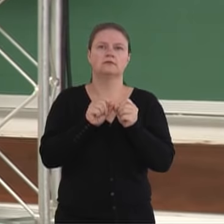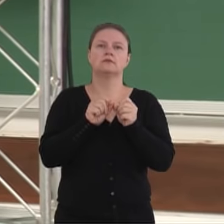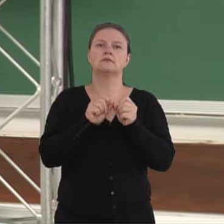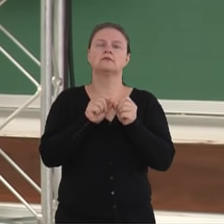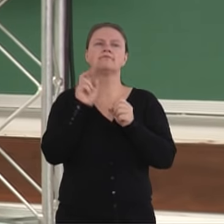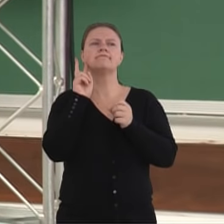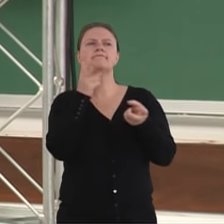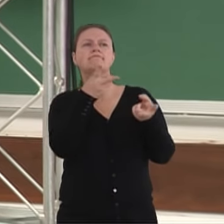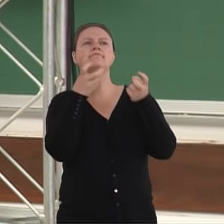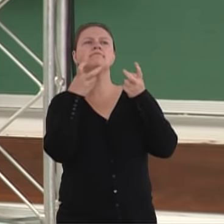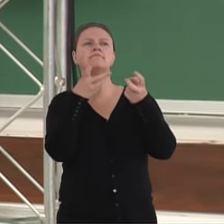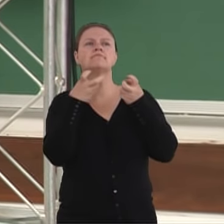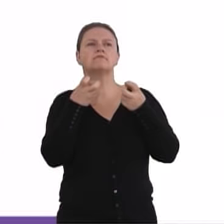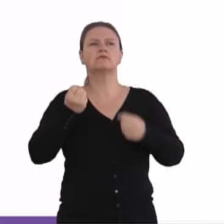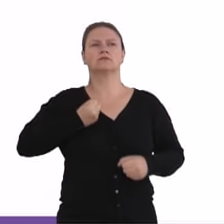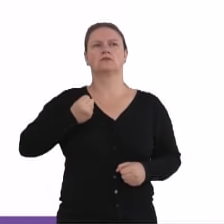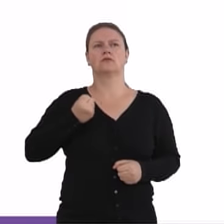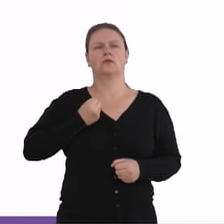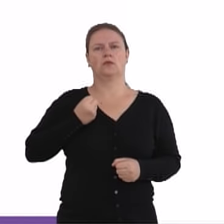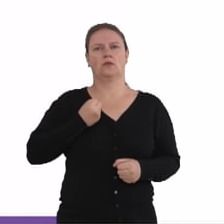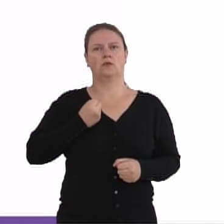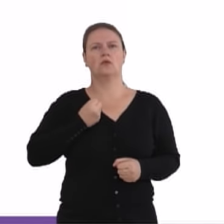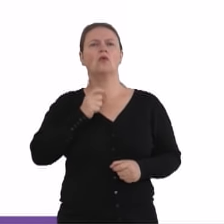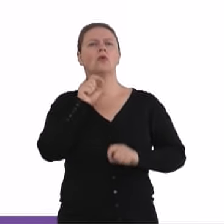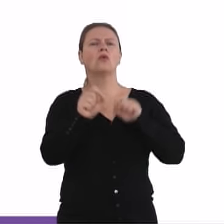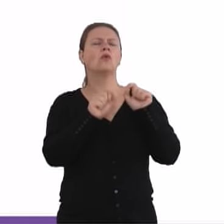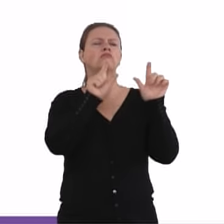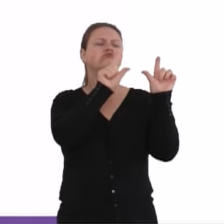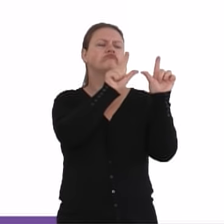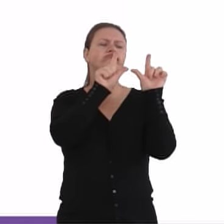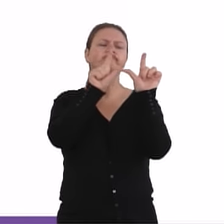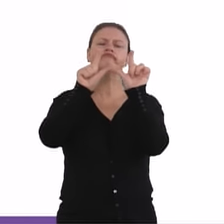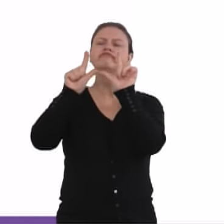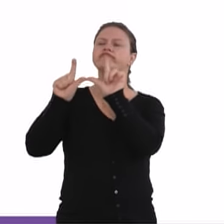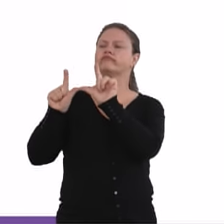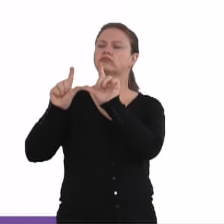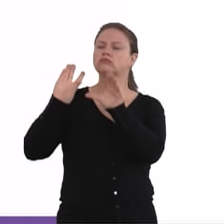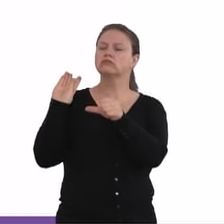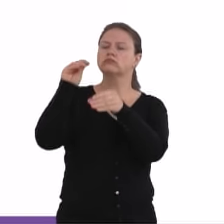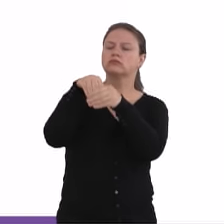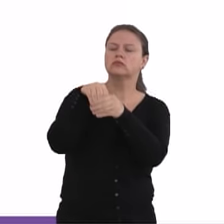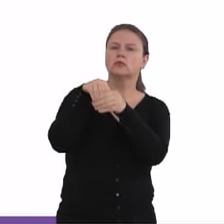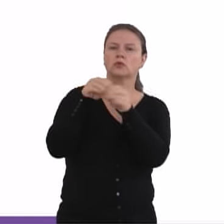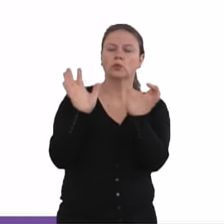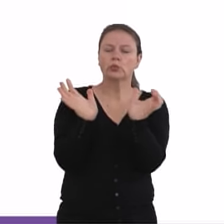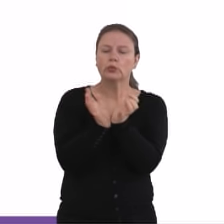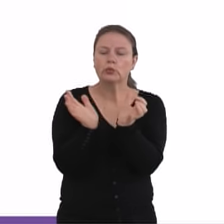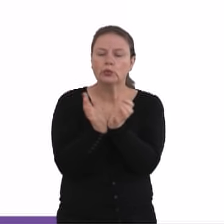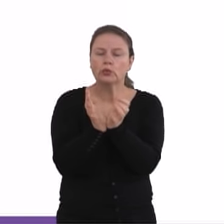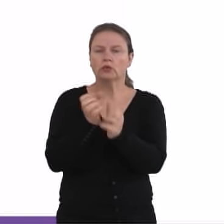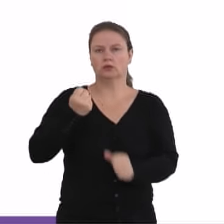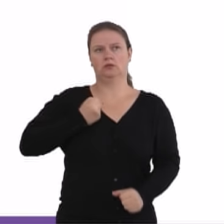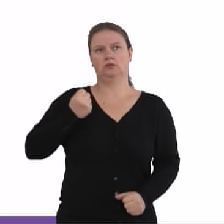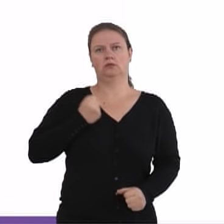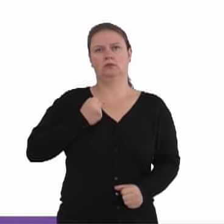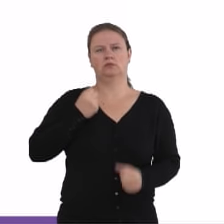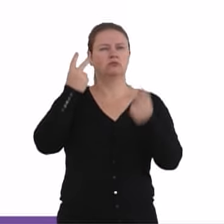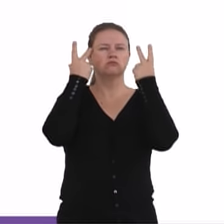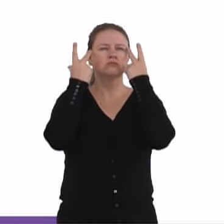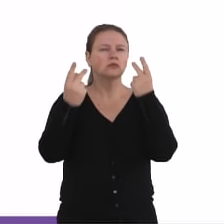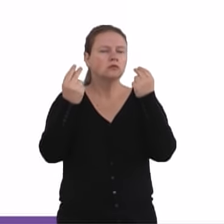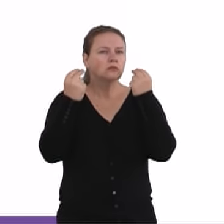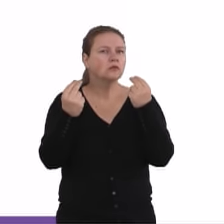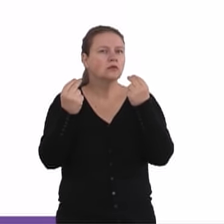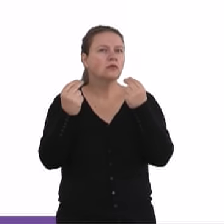a seguir. Quais deles pertencem ao conjunto dos números naturais e dos